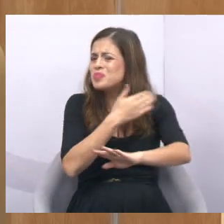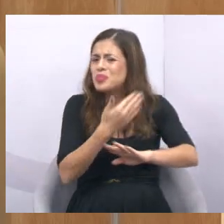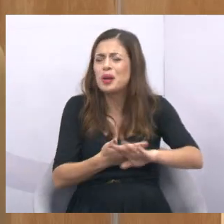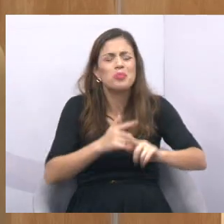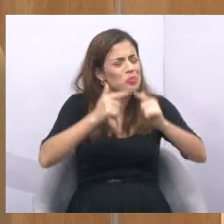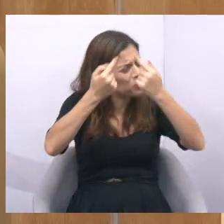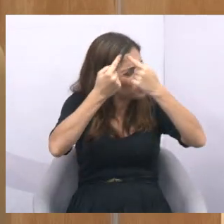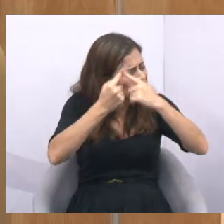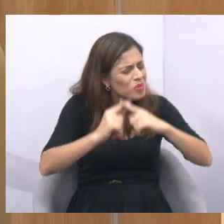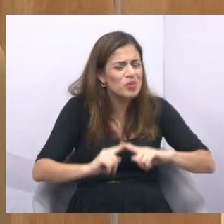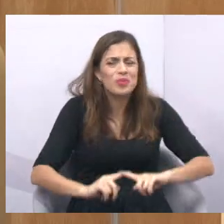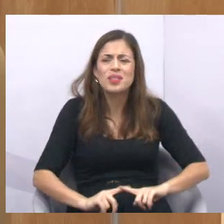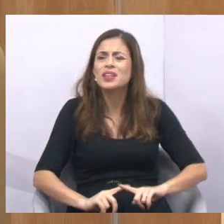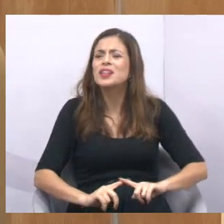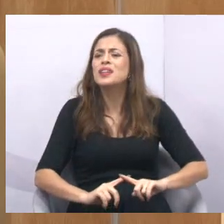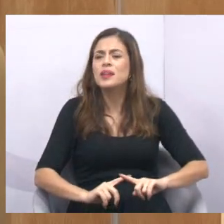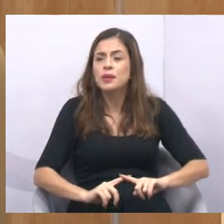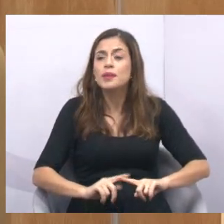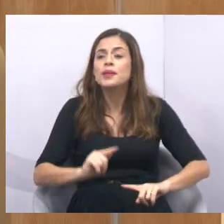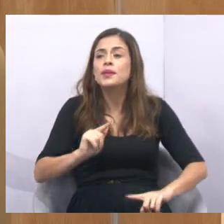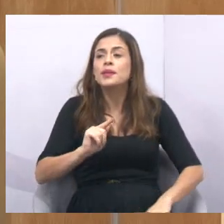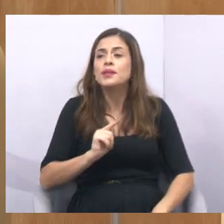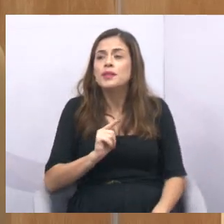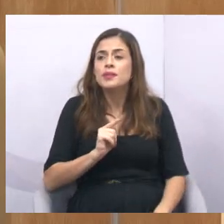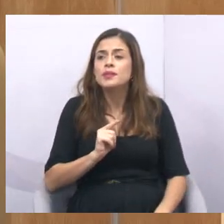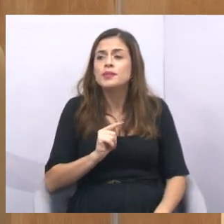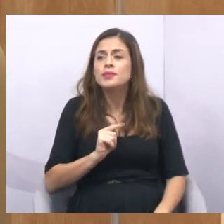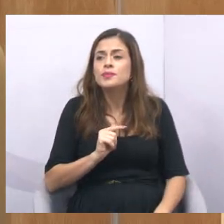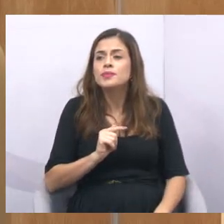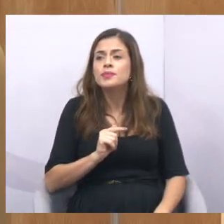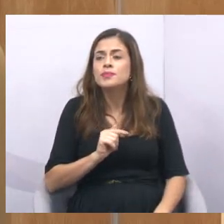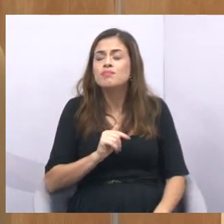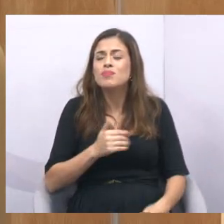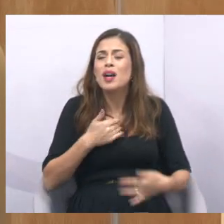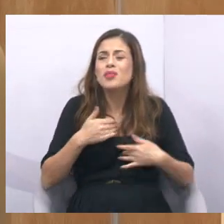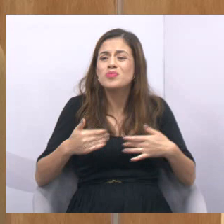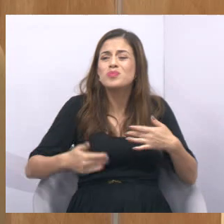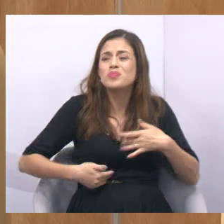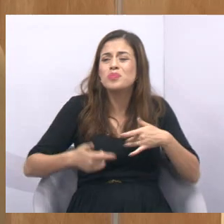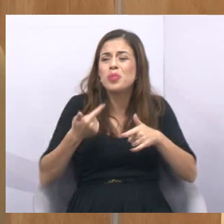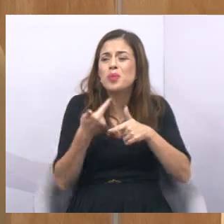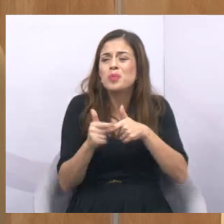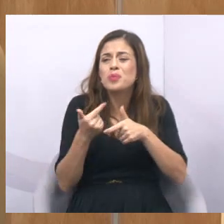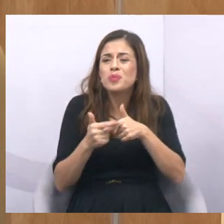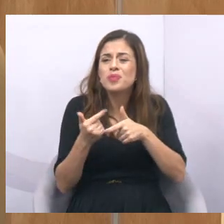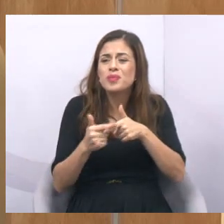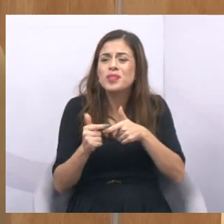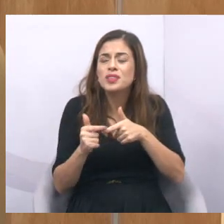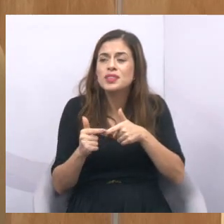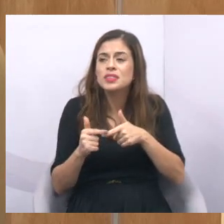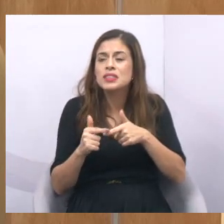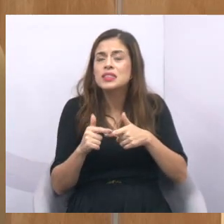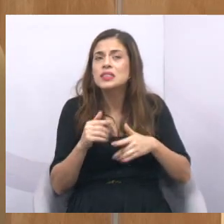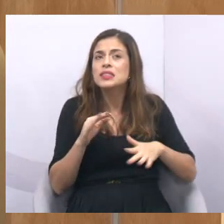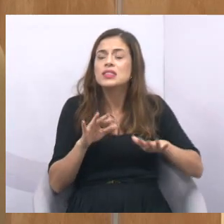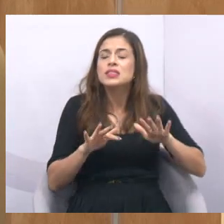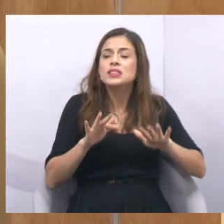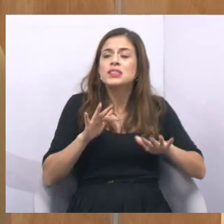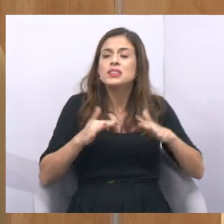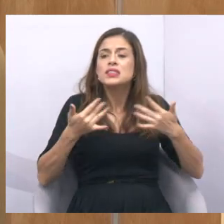desafio. Ele tinha tido um problema físico e estava numa